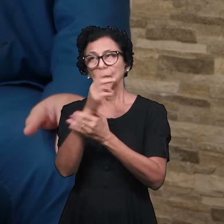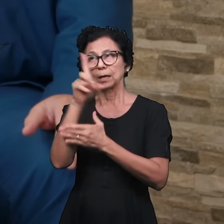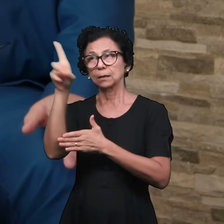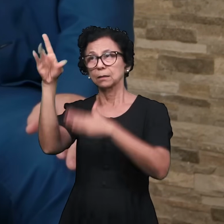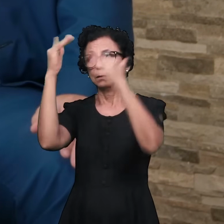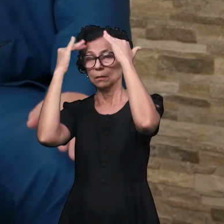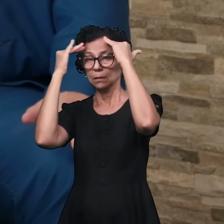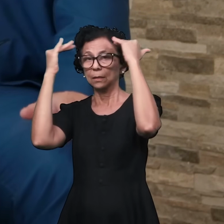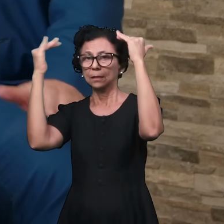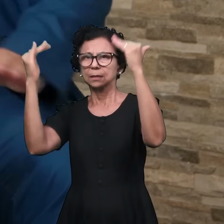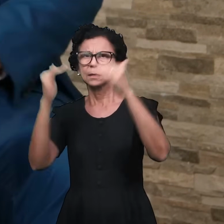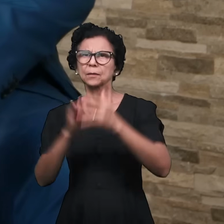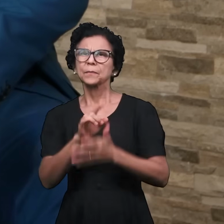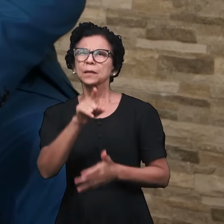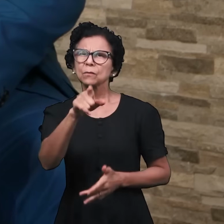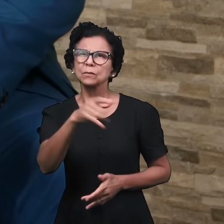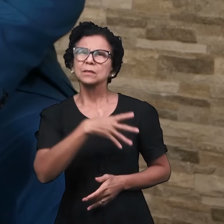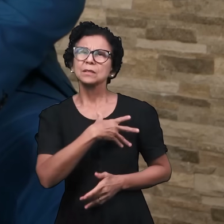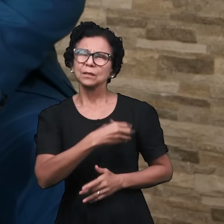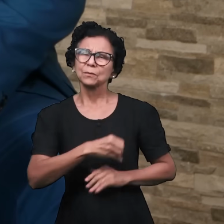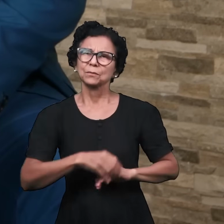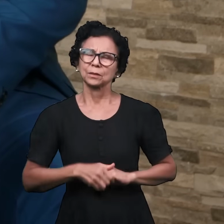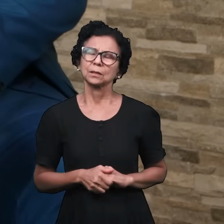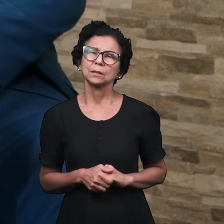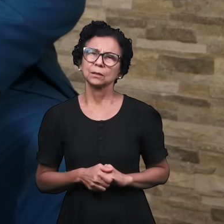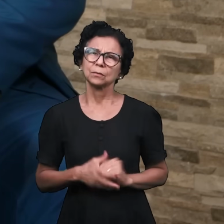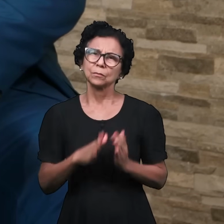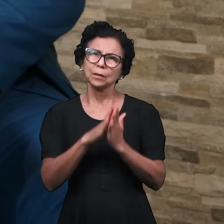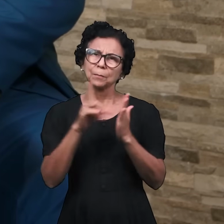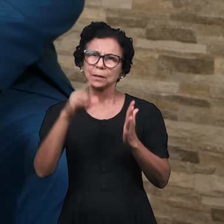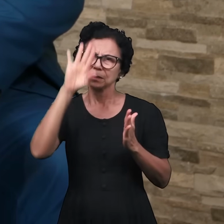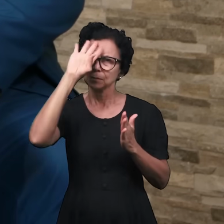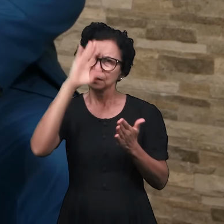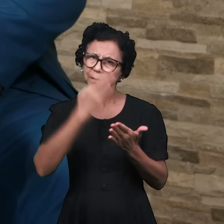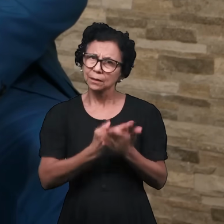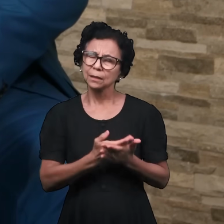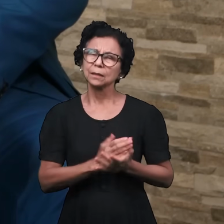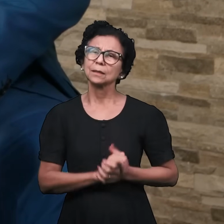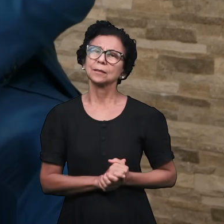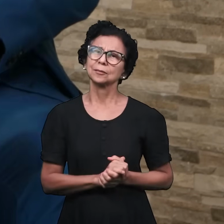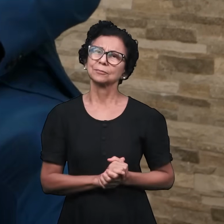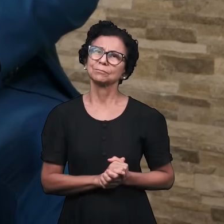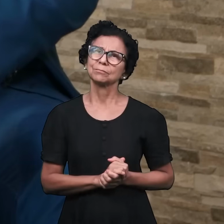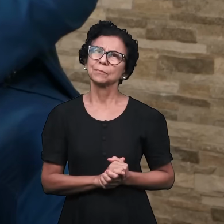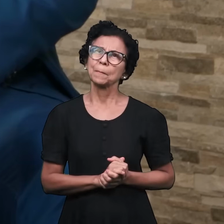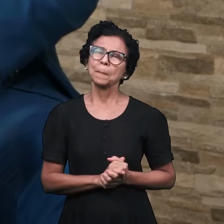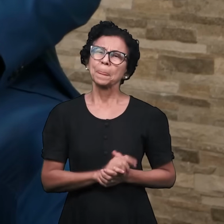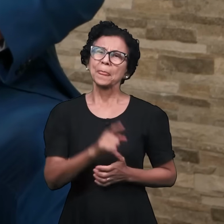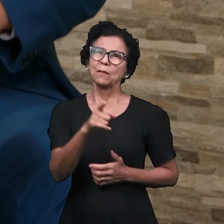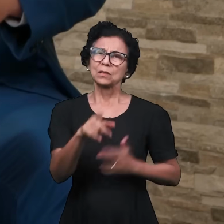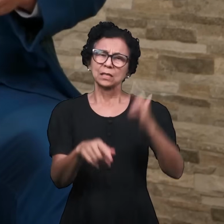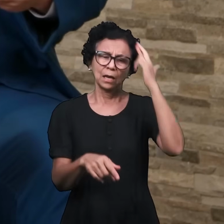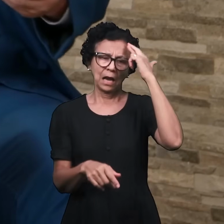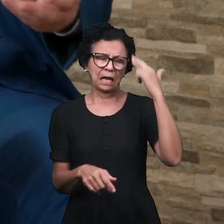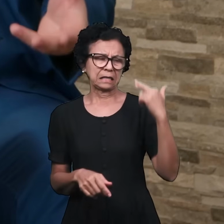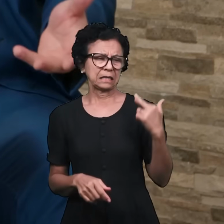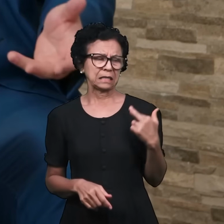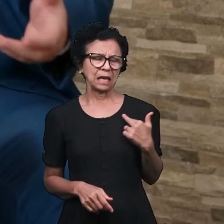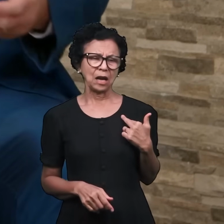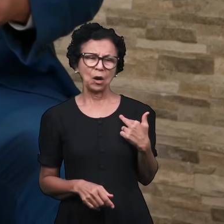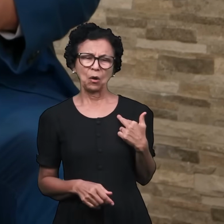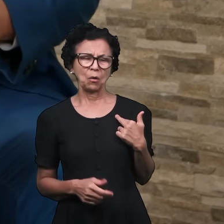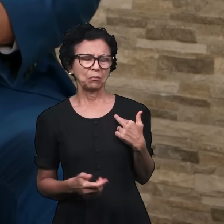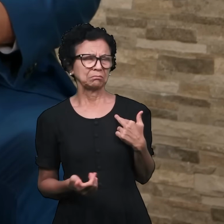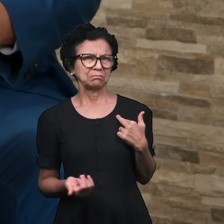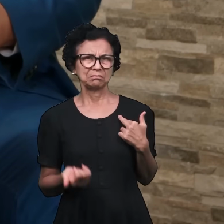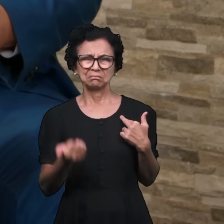pela fé, creia naquilo que a palavra de Deus está te instruindo. Às vezes, pela sua razão, você não quer obedecer uma